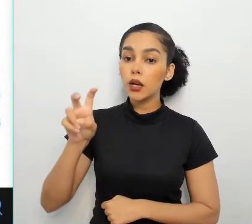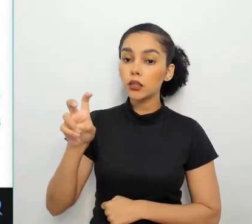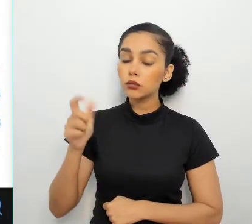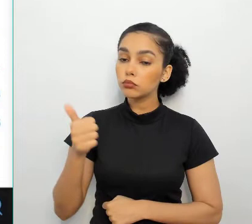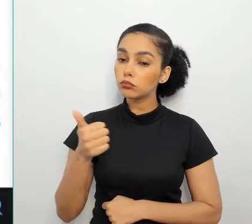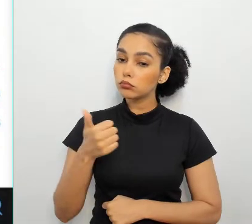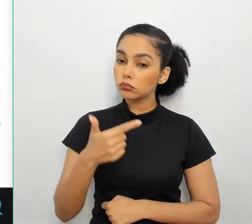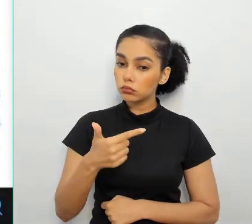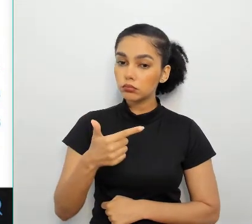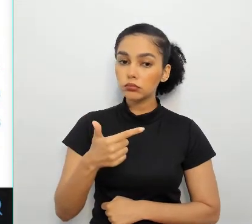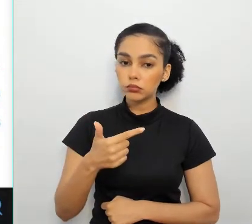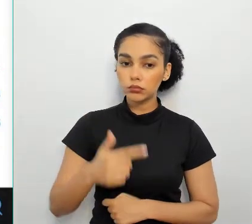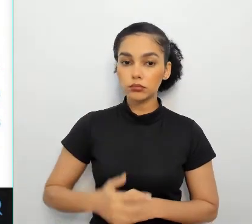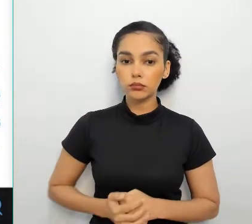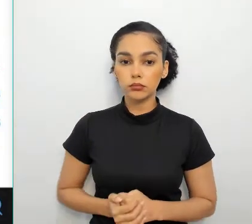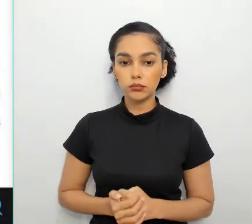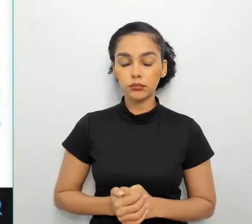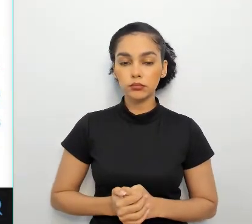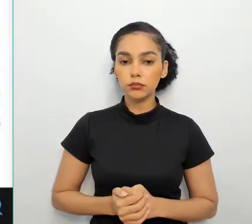512, que é o Q de T,